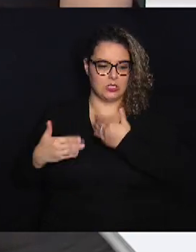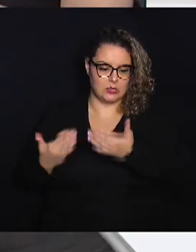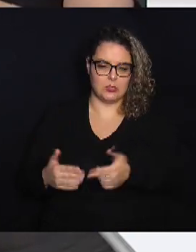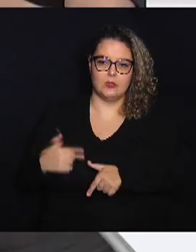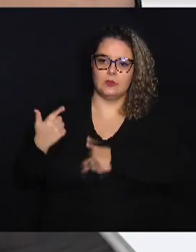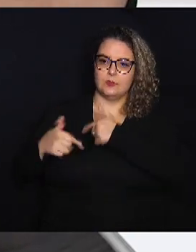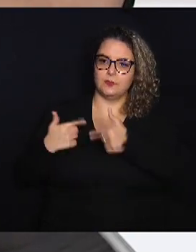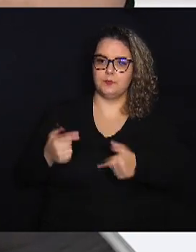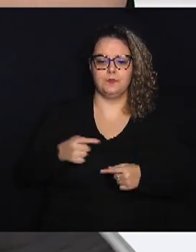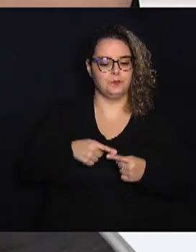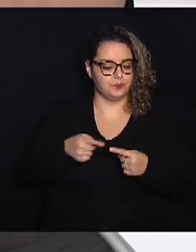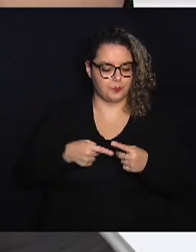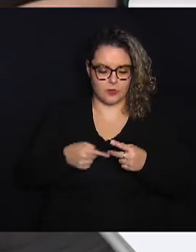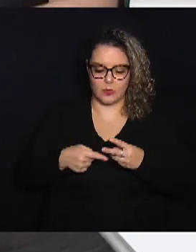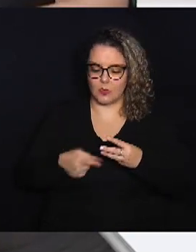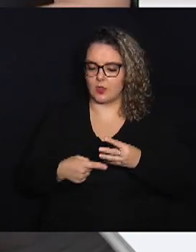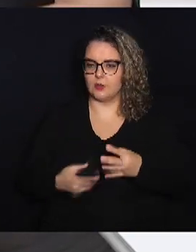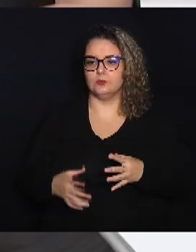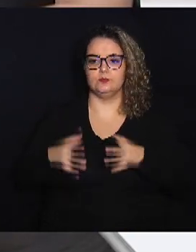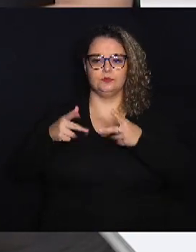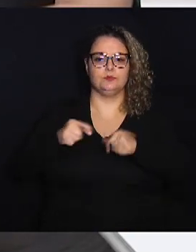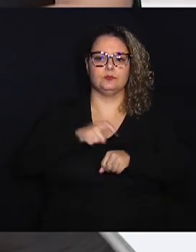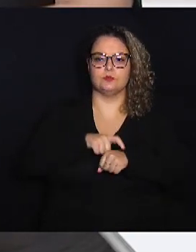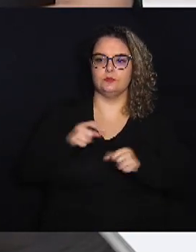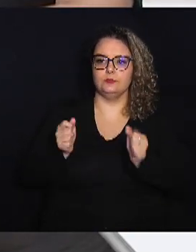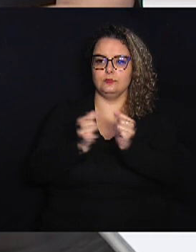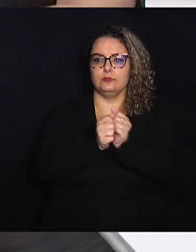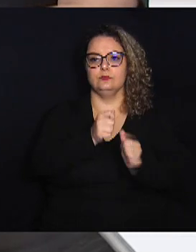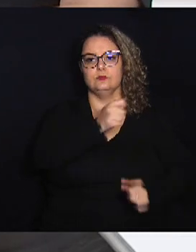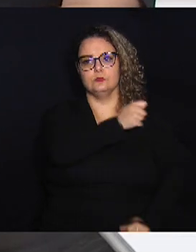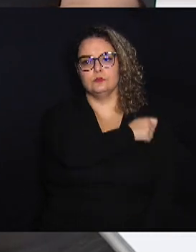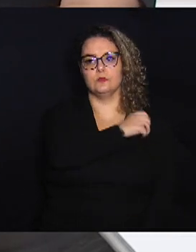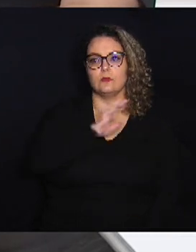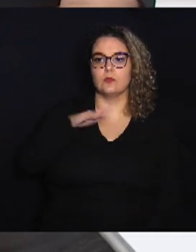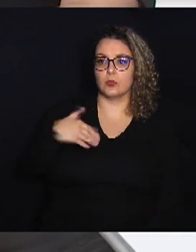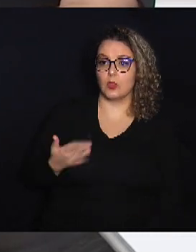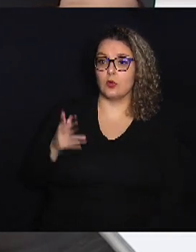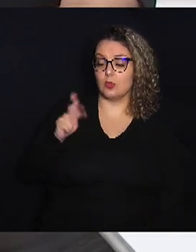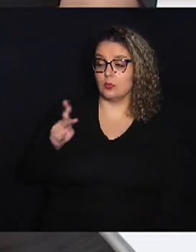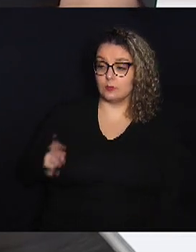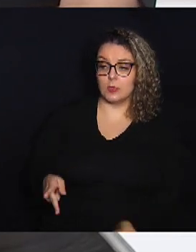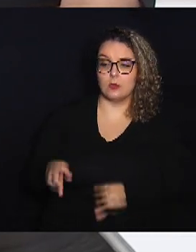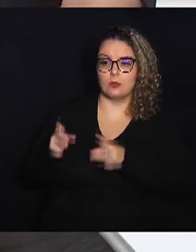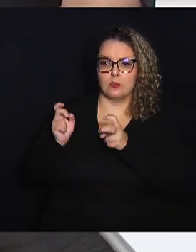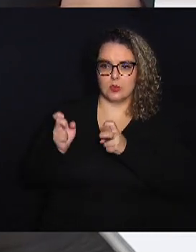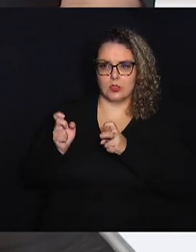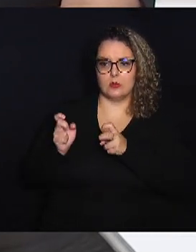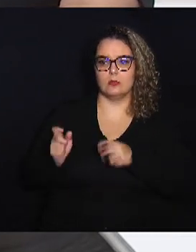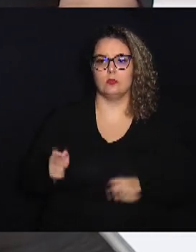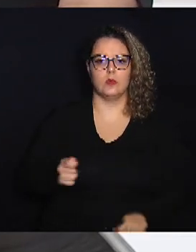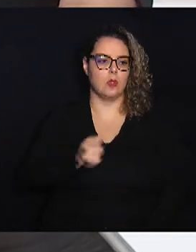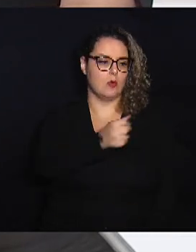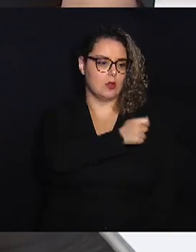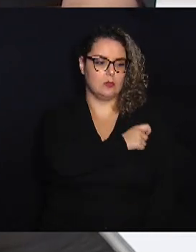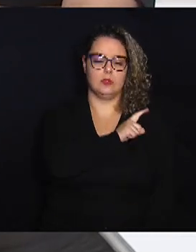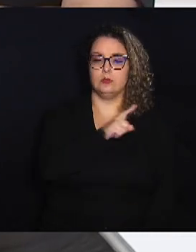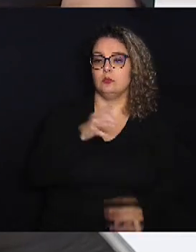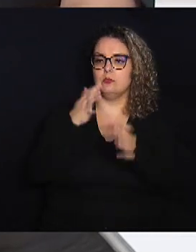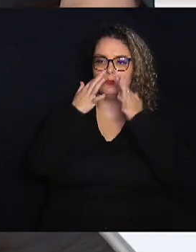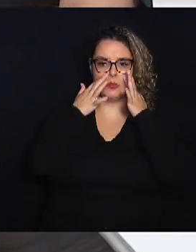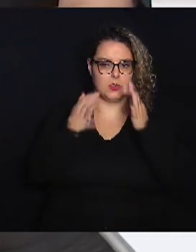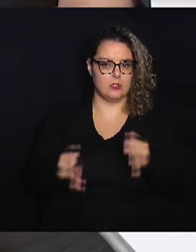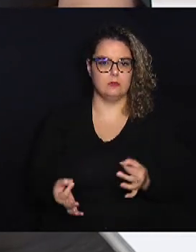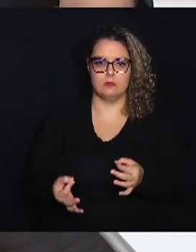a semana, todo momento com o aluno. Então, quando um professor percebe um aluno desatento, um aluno